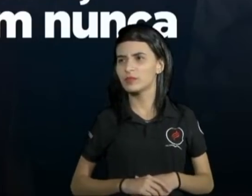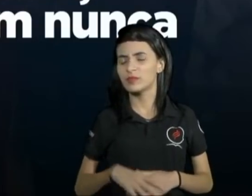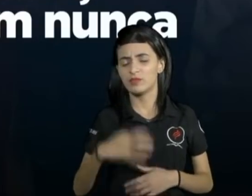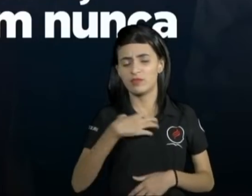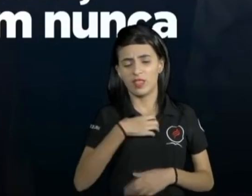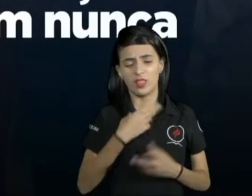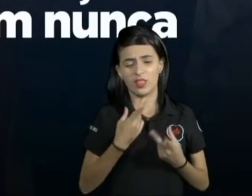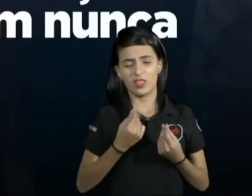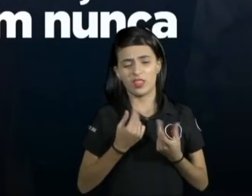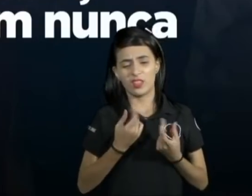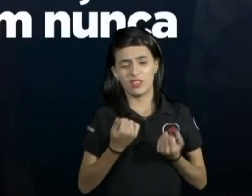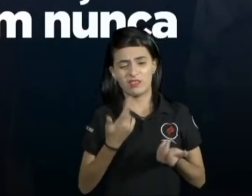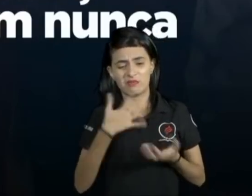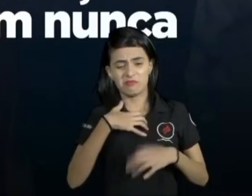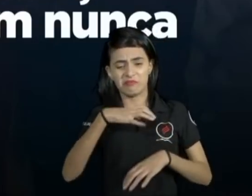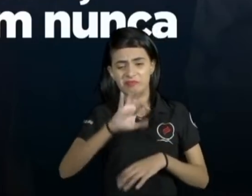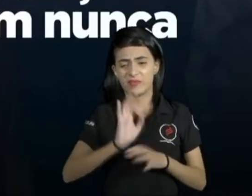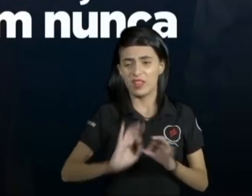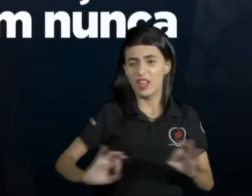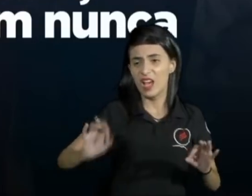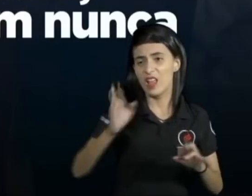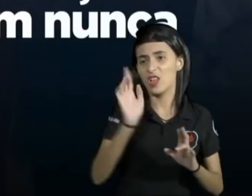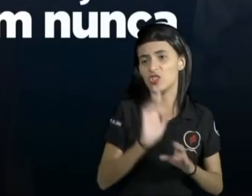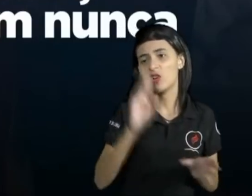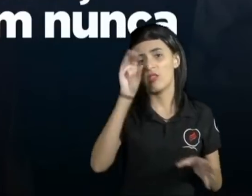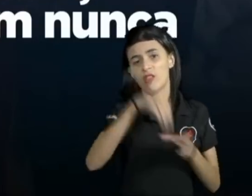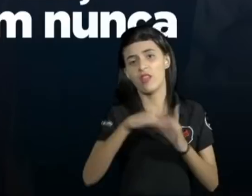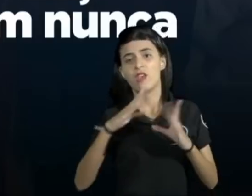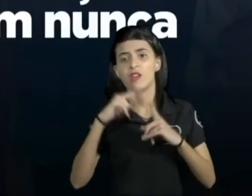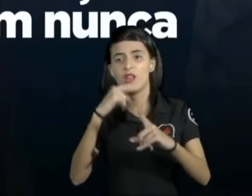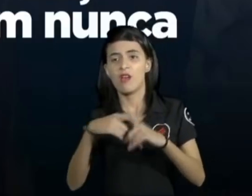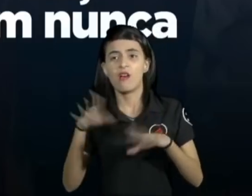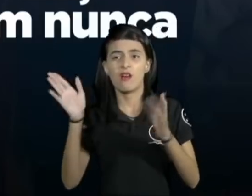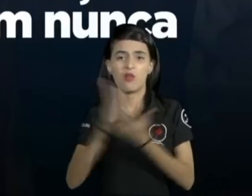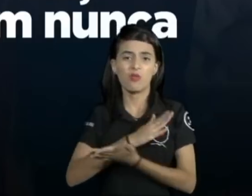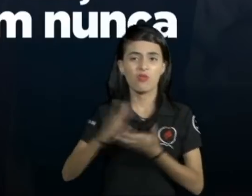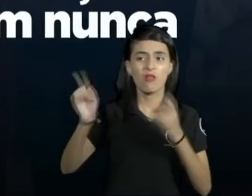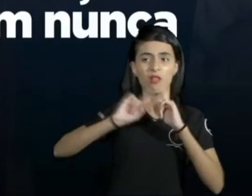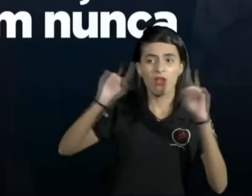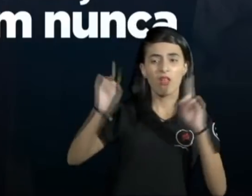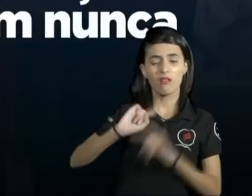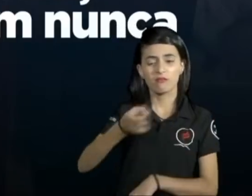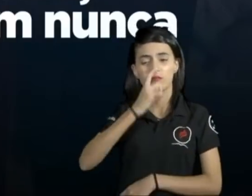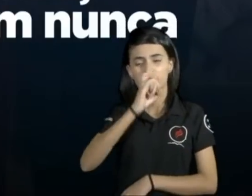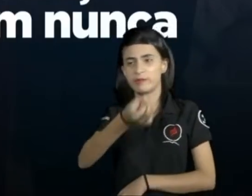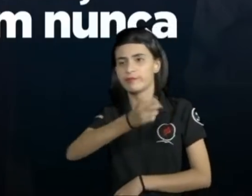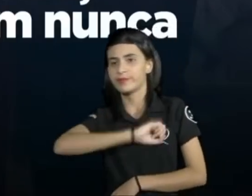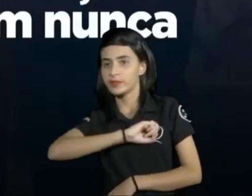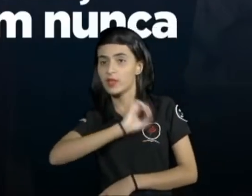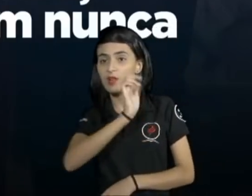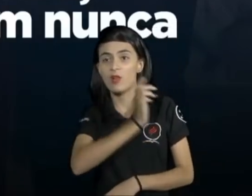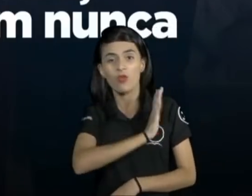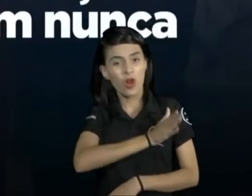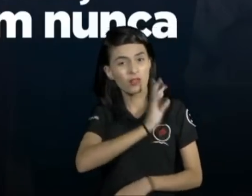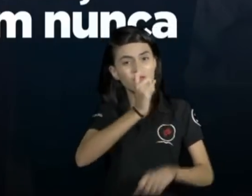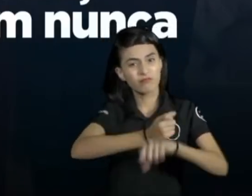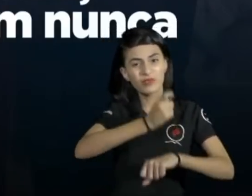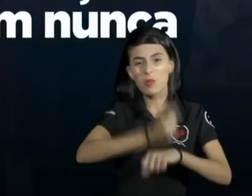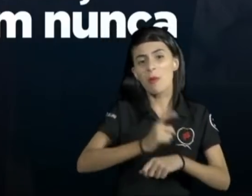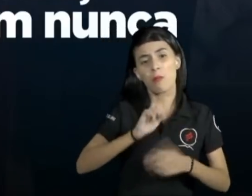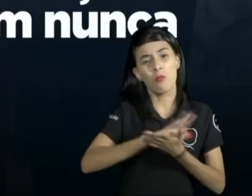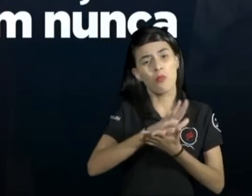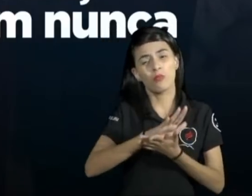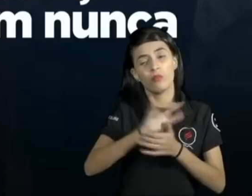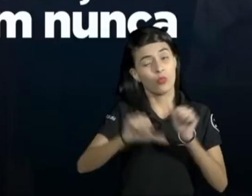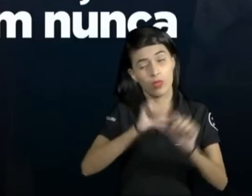insensíveis e indiferentes religiosos dentro da igreja alguns murmuram criticam coração duro não muda nunca